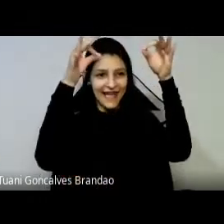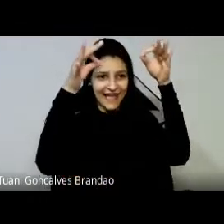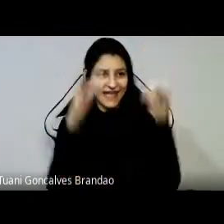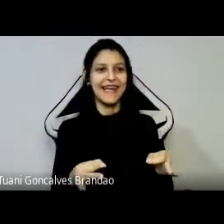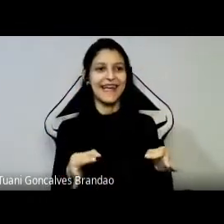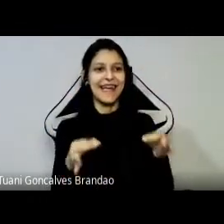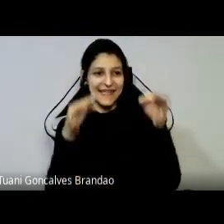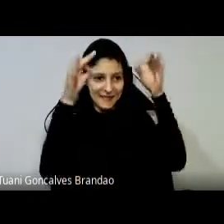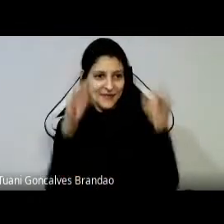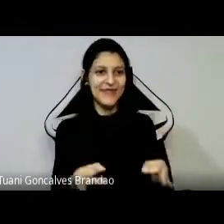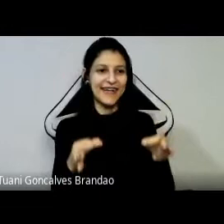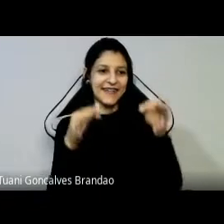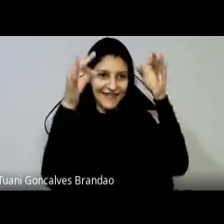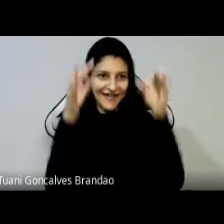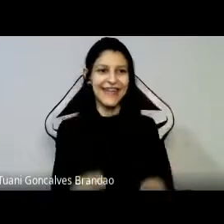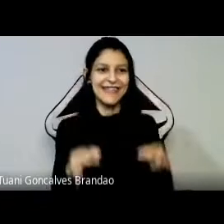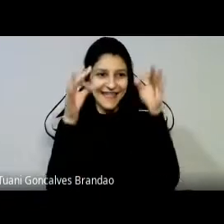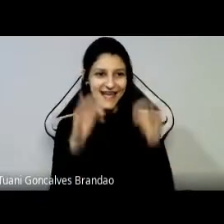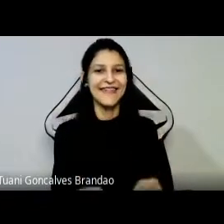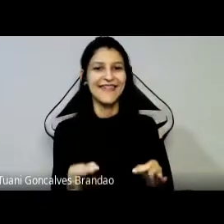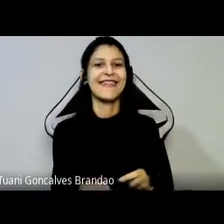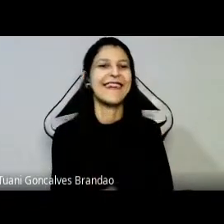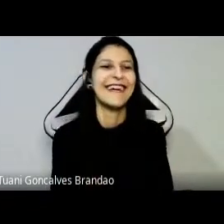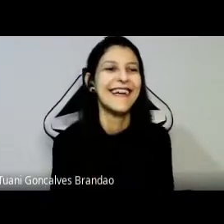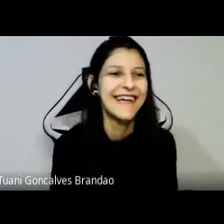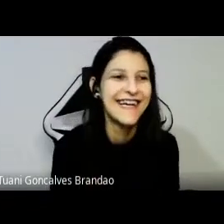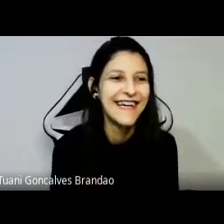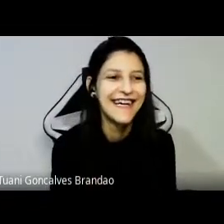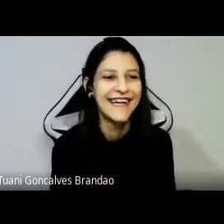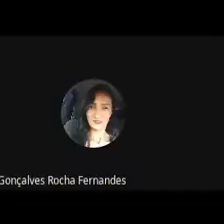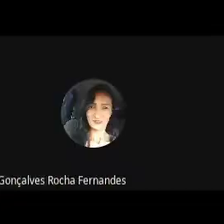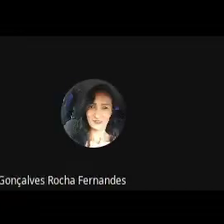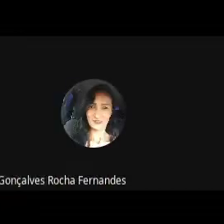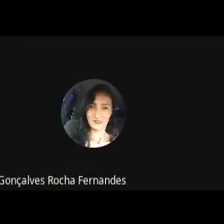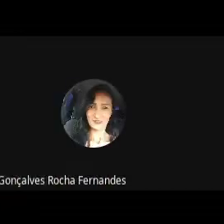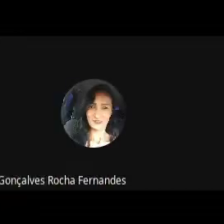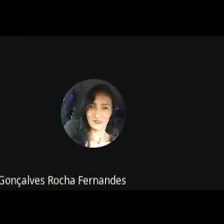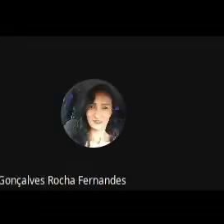errado. É simultâneo, então é certo. É certo, né?